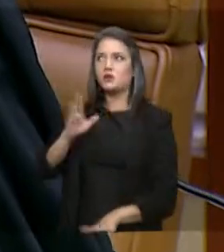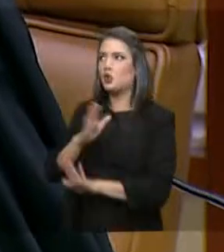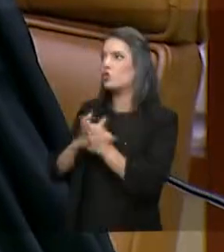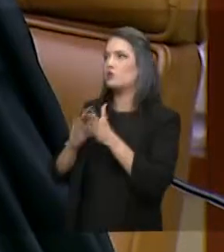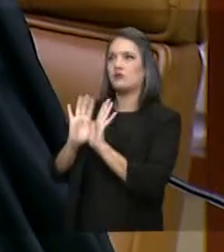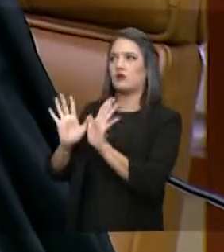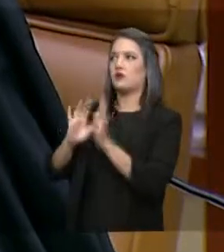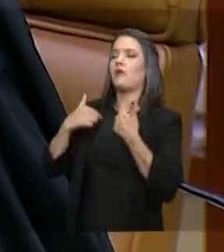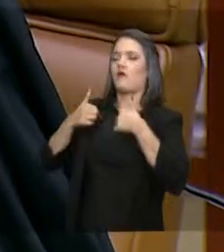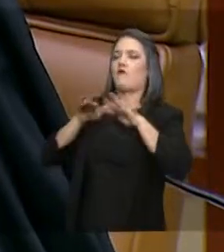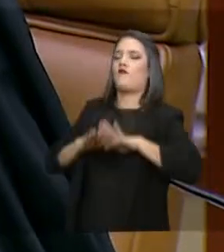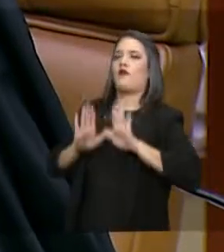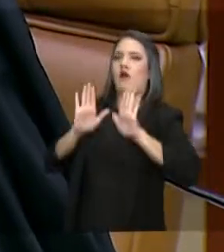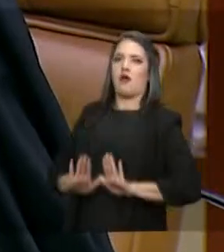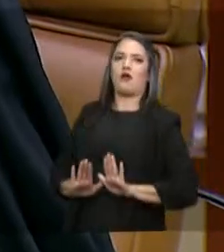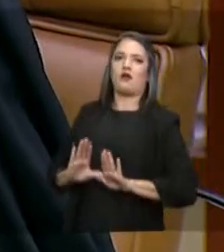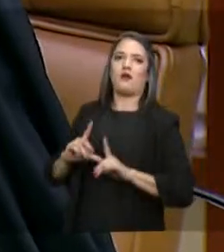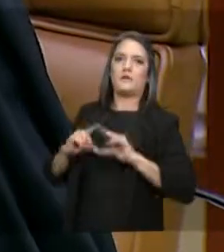continuar aqui